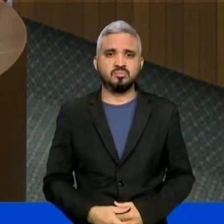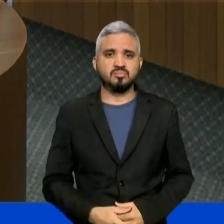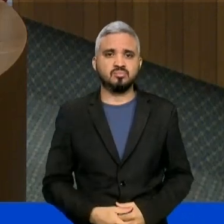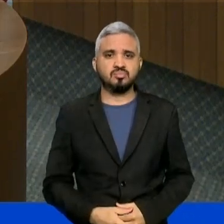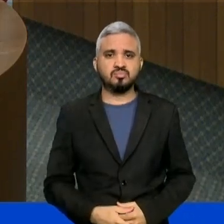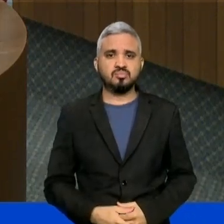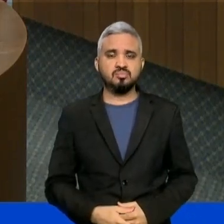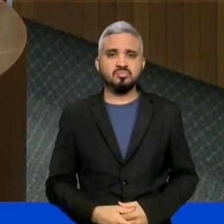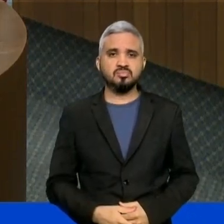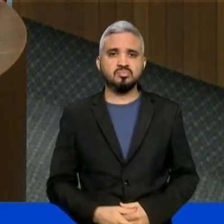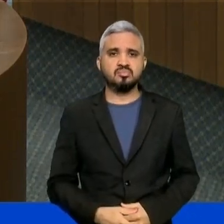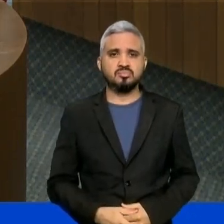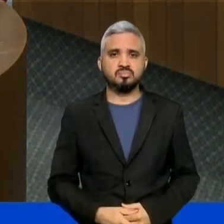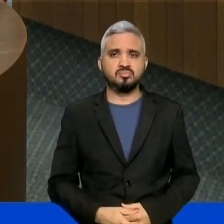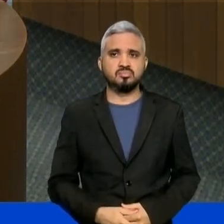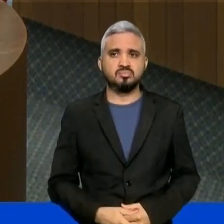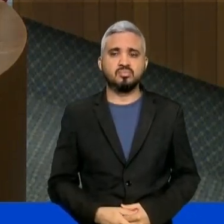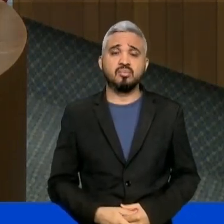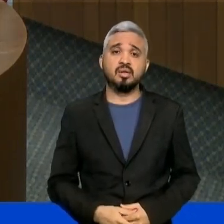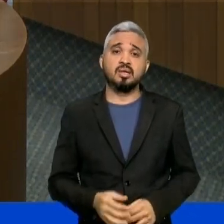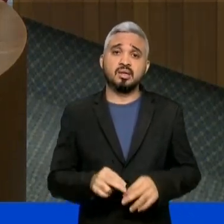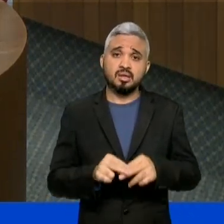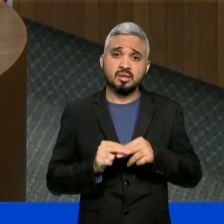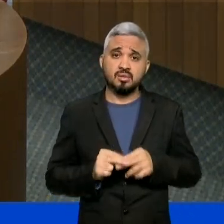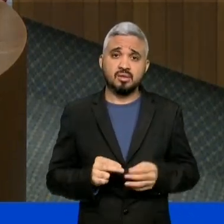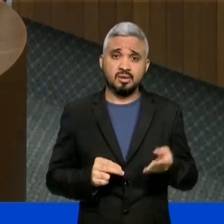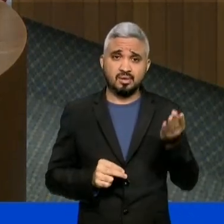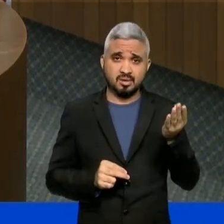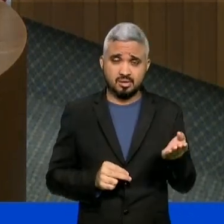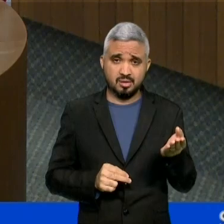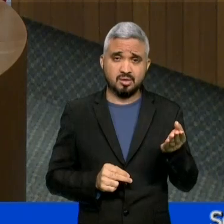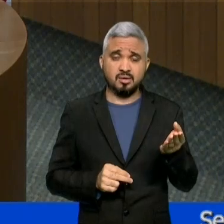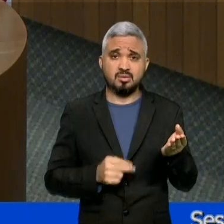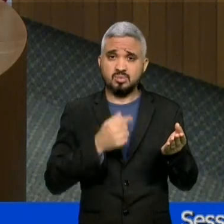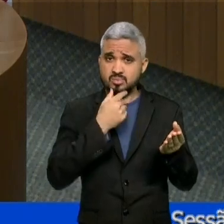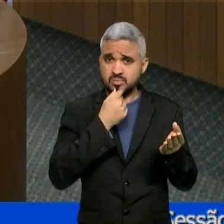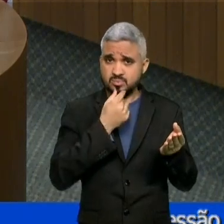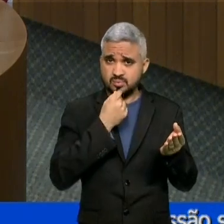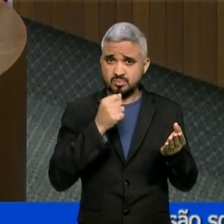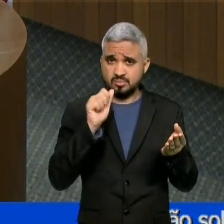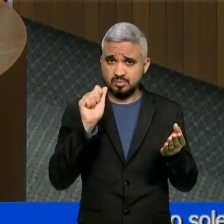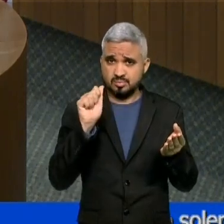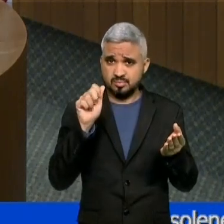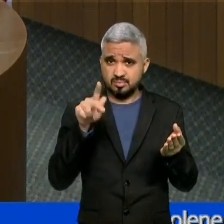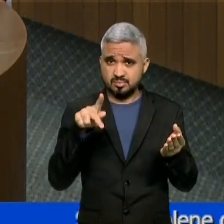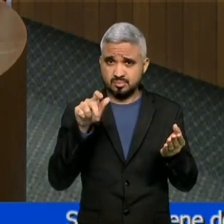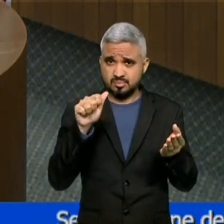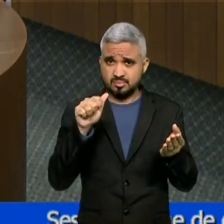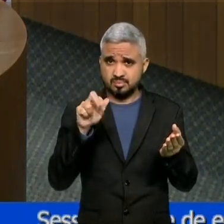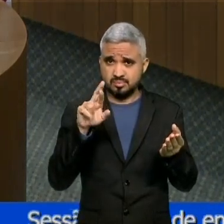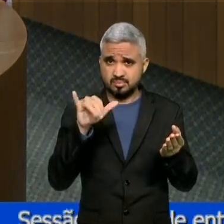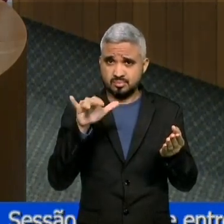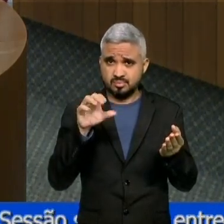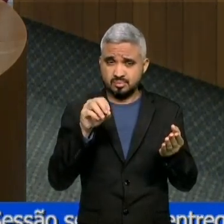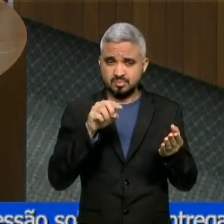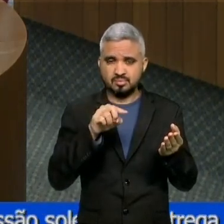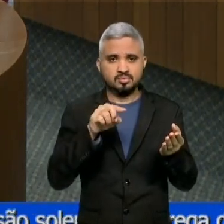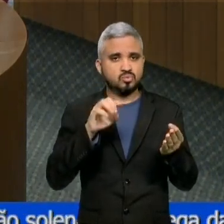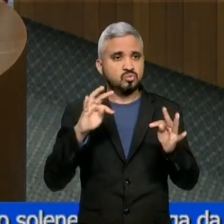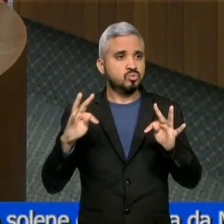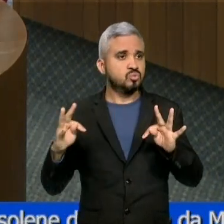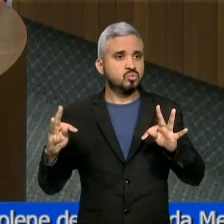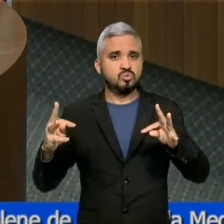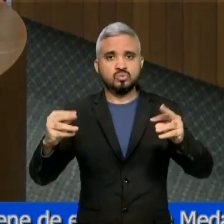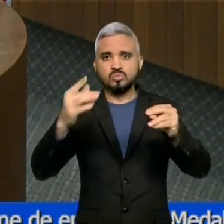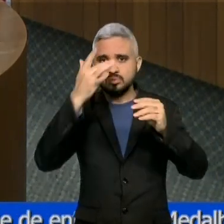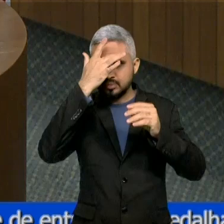Estado, e é uma das poucas pessoas no Maranhão que conseguiu ter o respeito de todos, se aproximando de uma